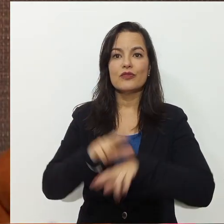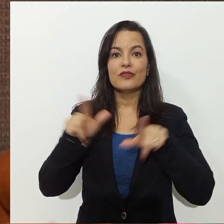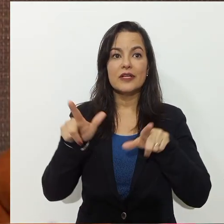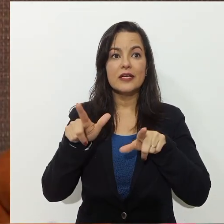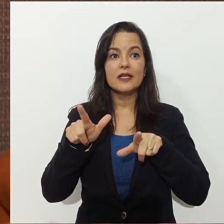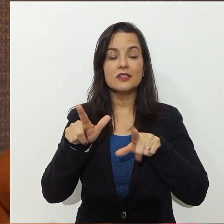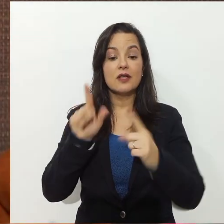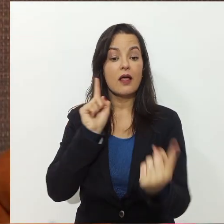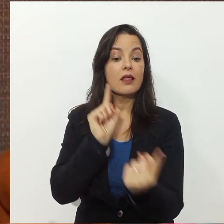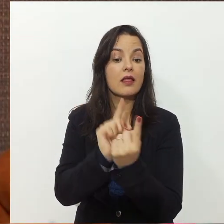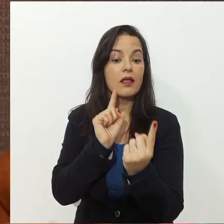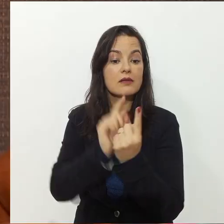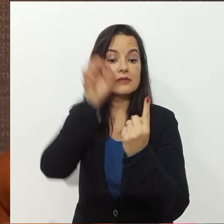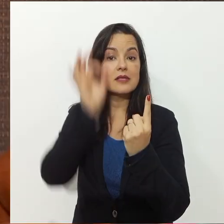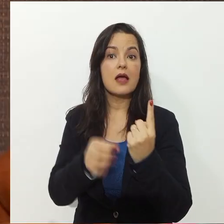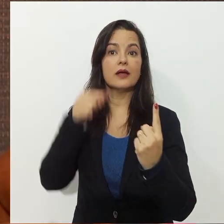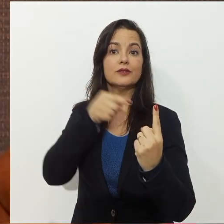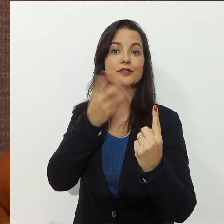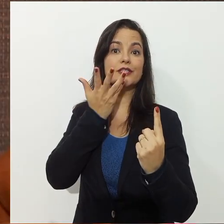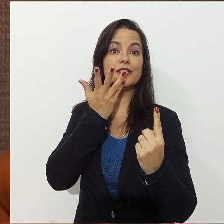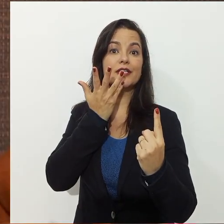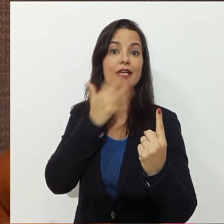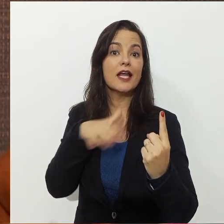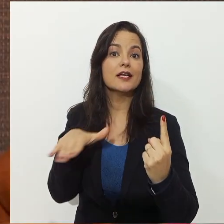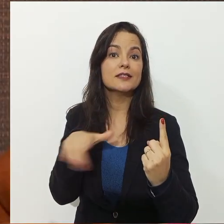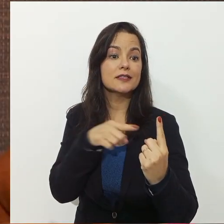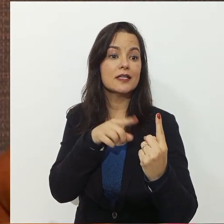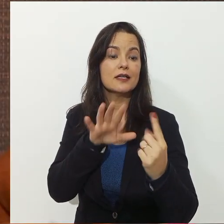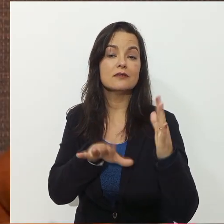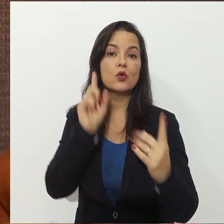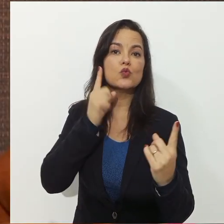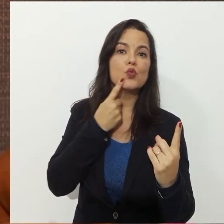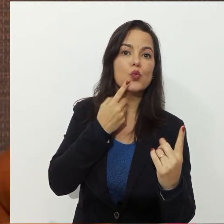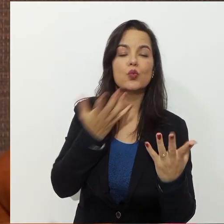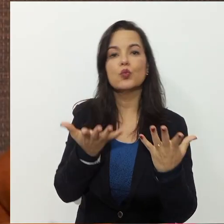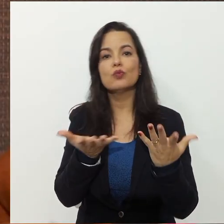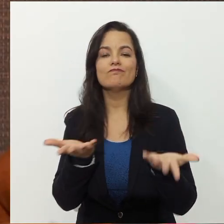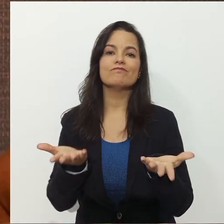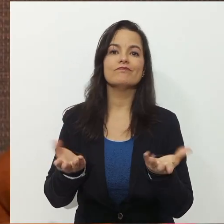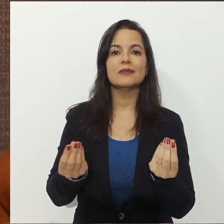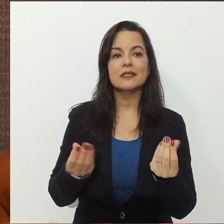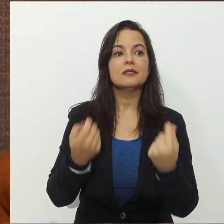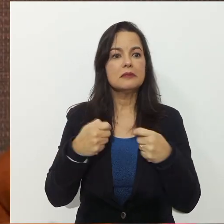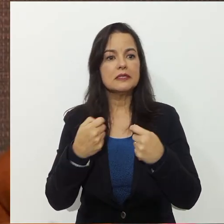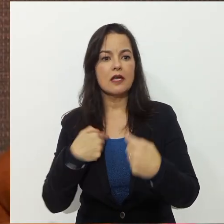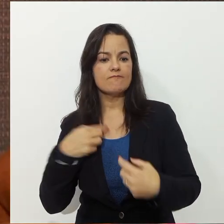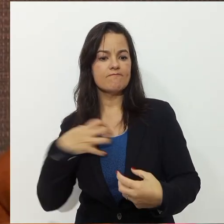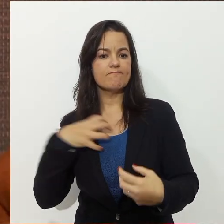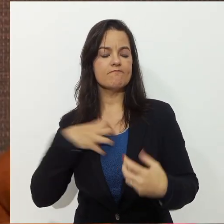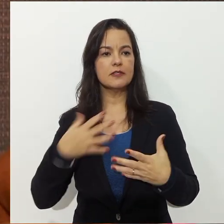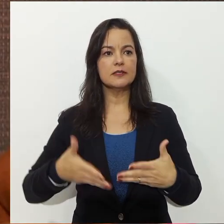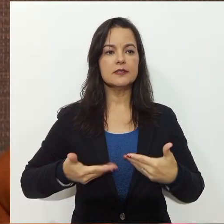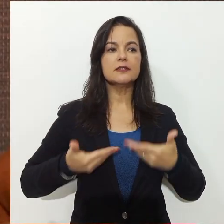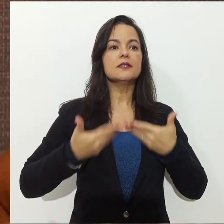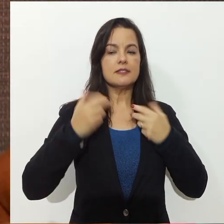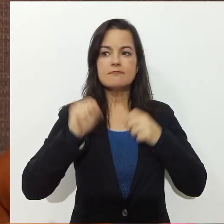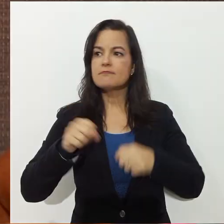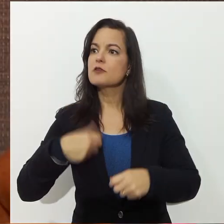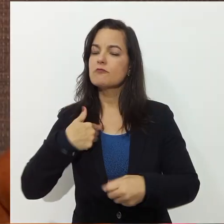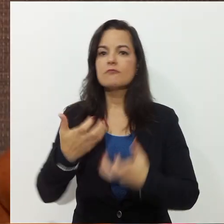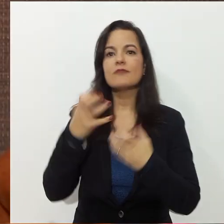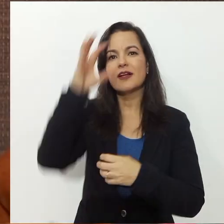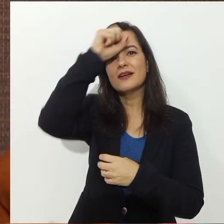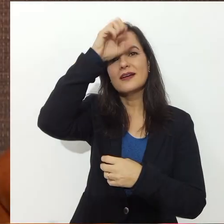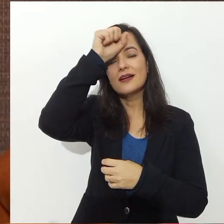a crianças que podiam ter deficiência auditiva ou surdez. E isso me motivou, e não só nessa